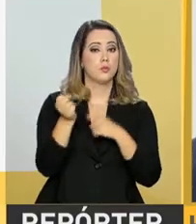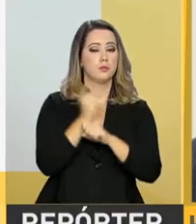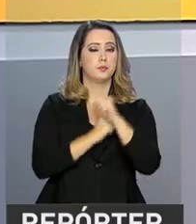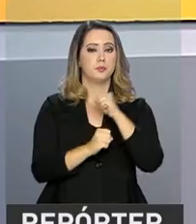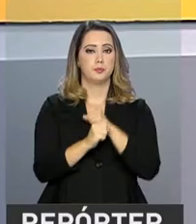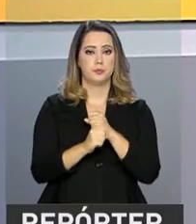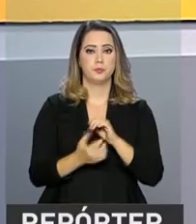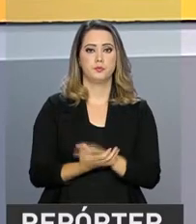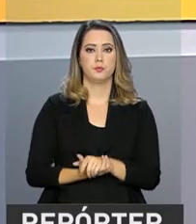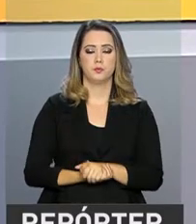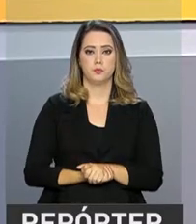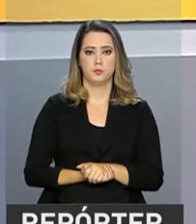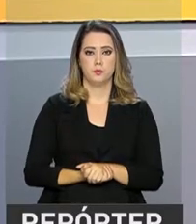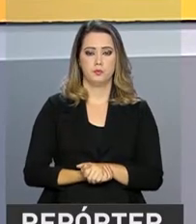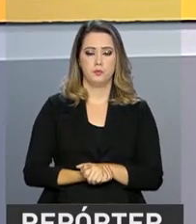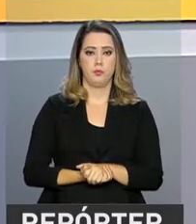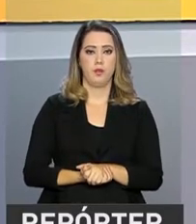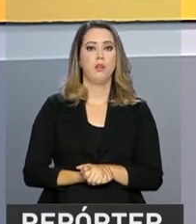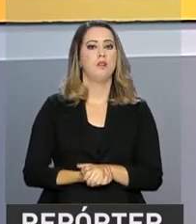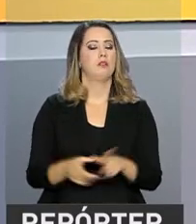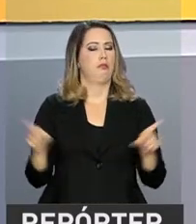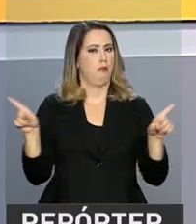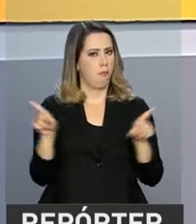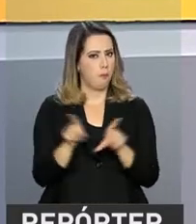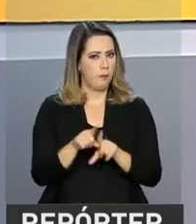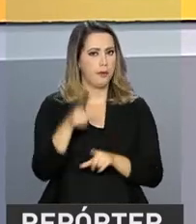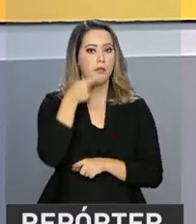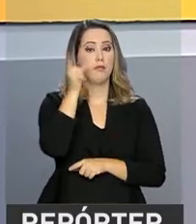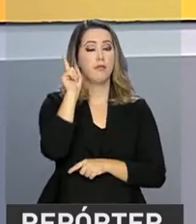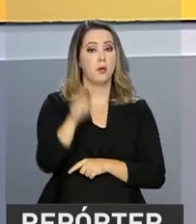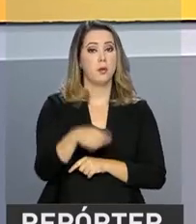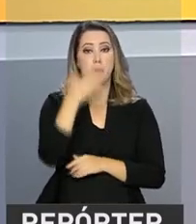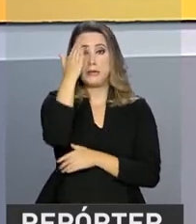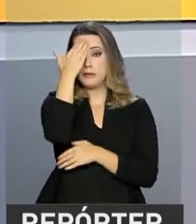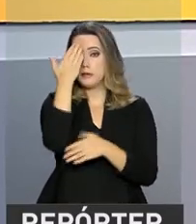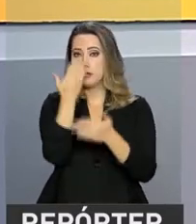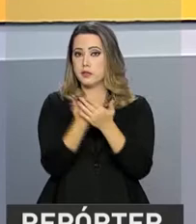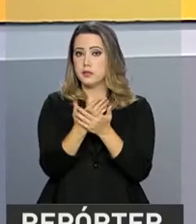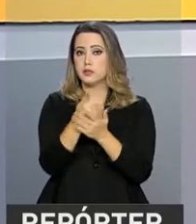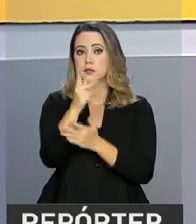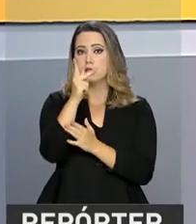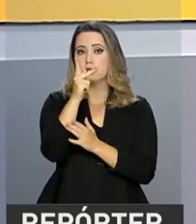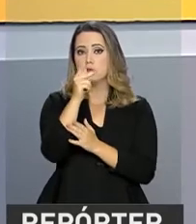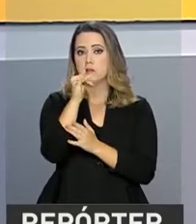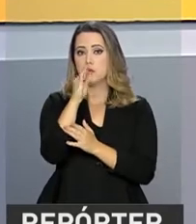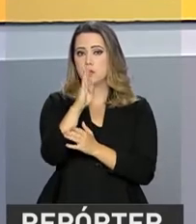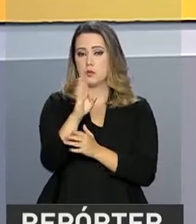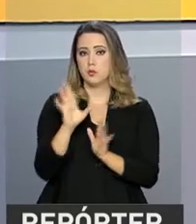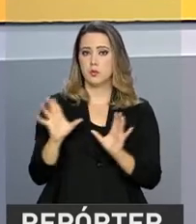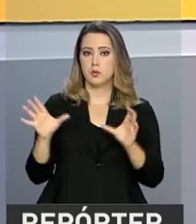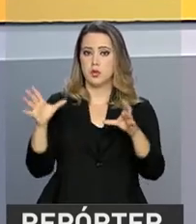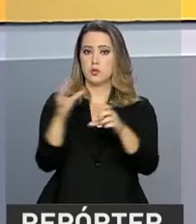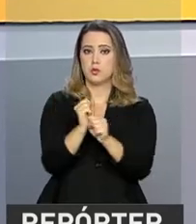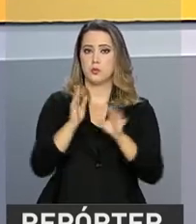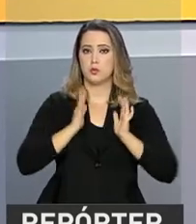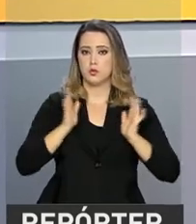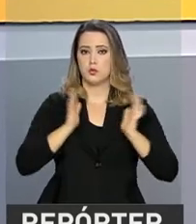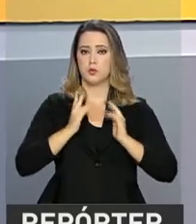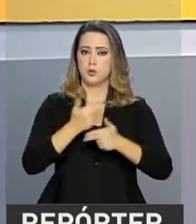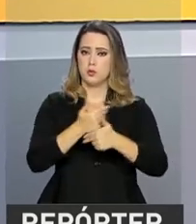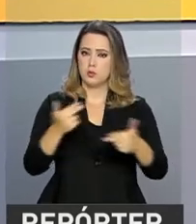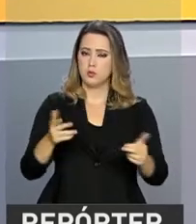passado. O ministro da Fazenda afirmou ainda que está otimista em relação ao PIB, a soma de riquezas, produtos e